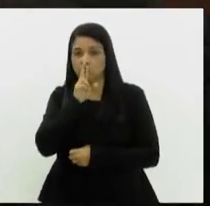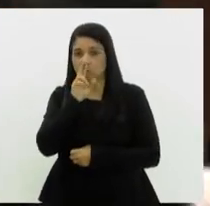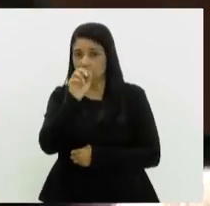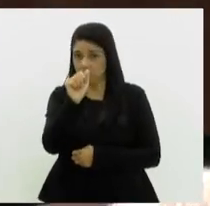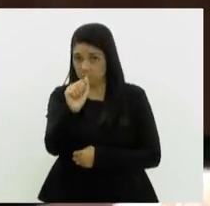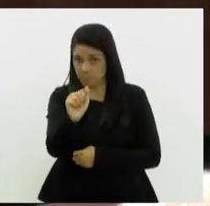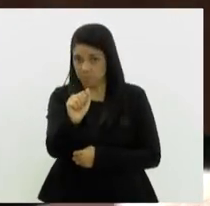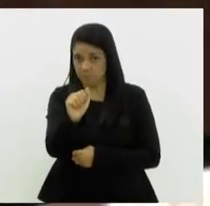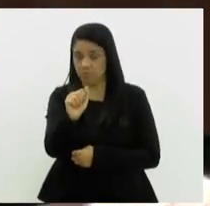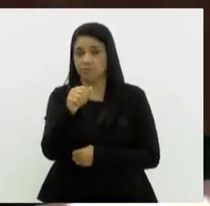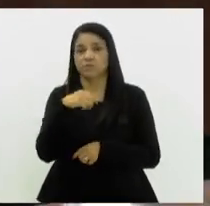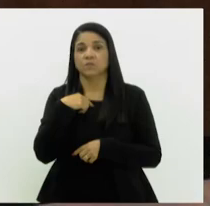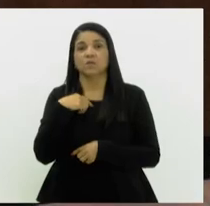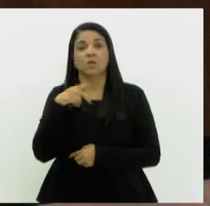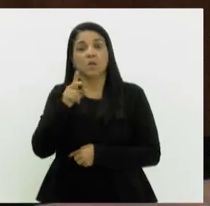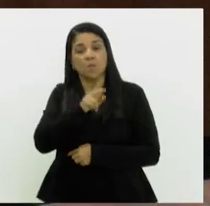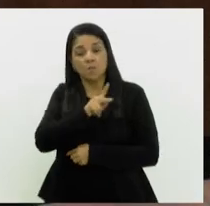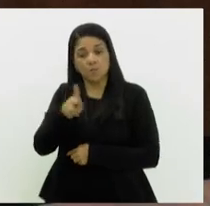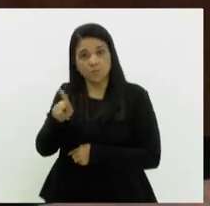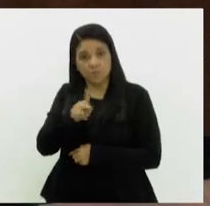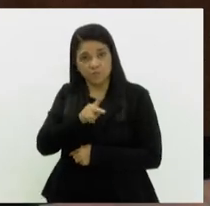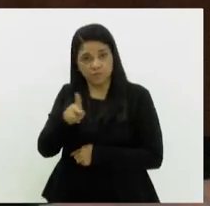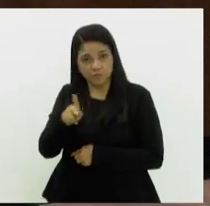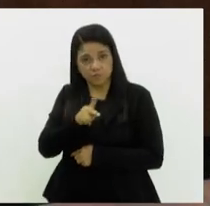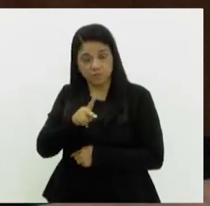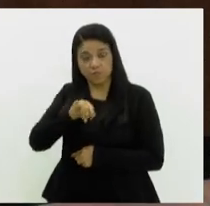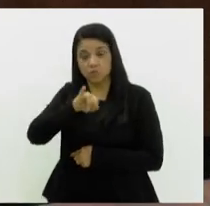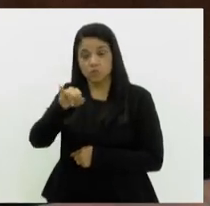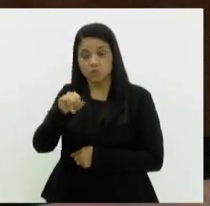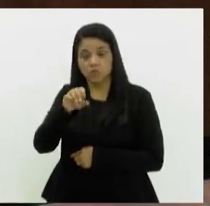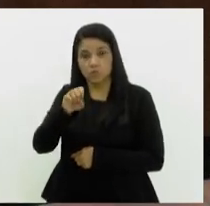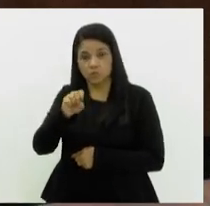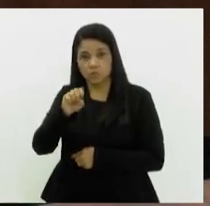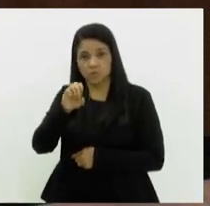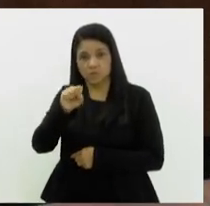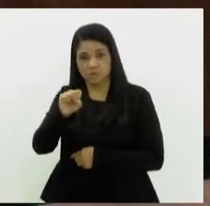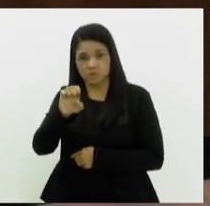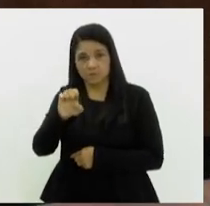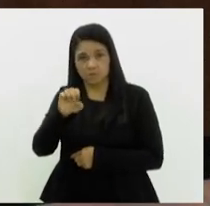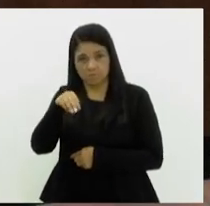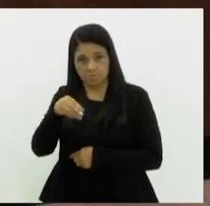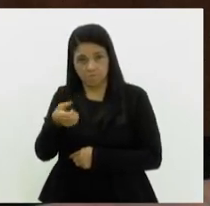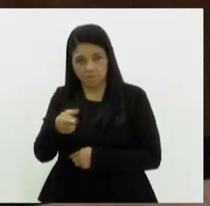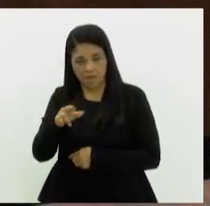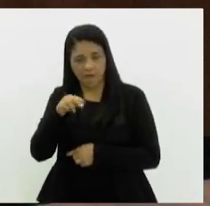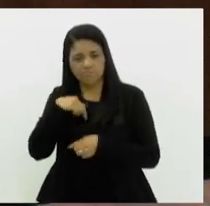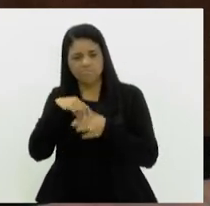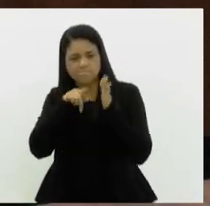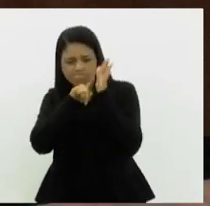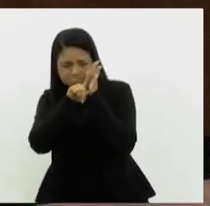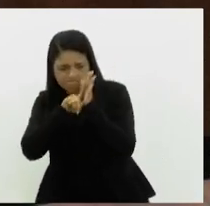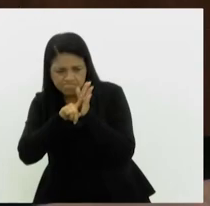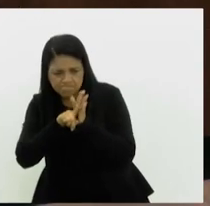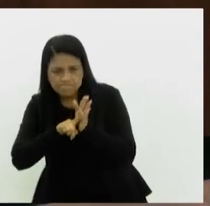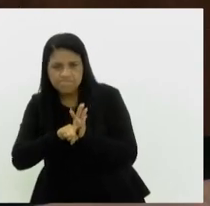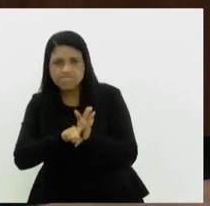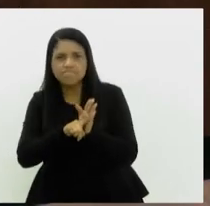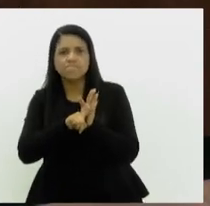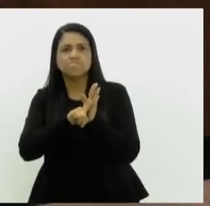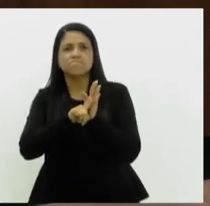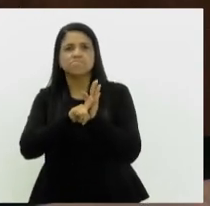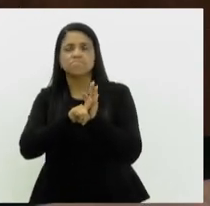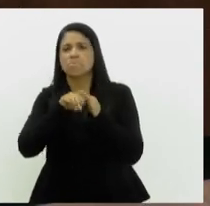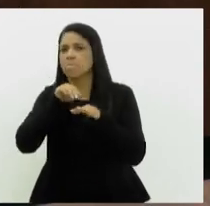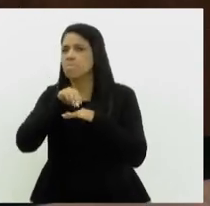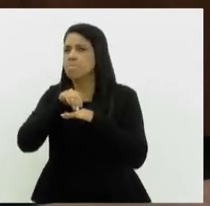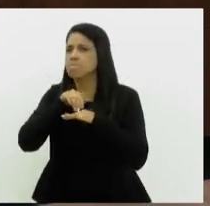e o deputado professor Josemar vistoriar um dos maiores desastres